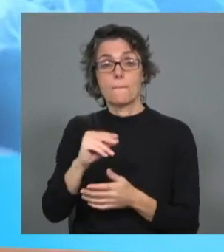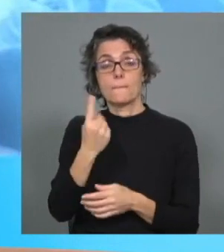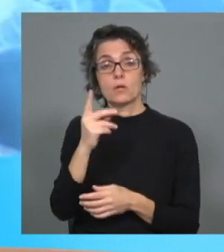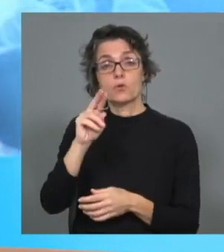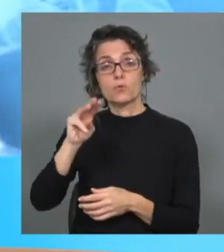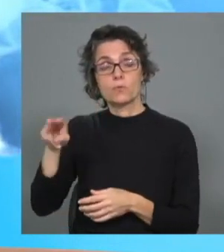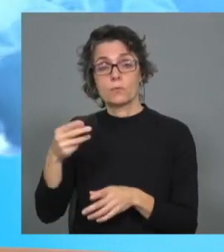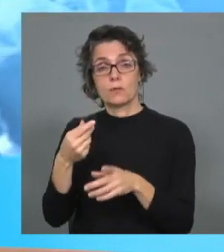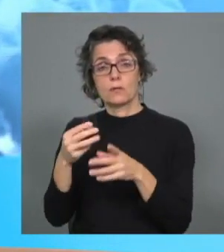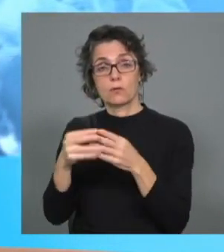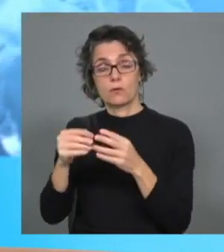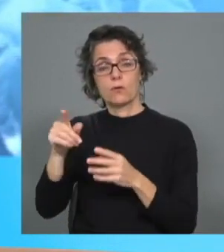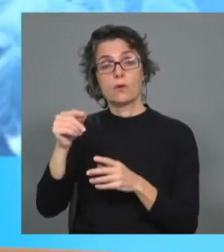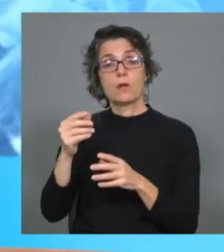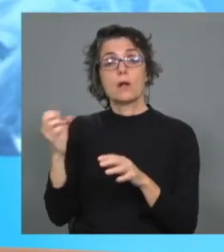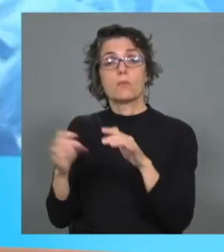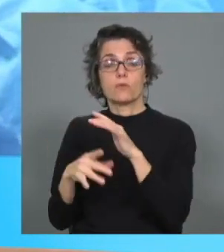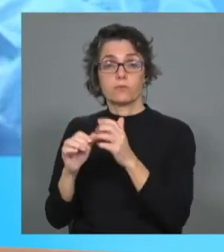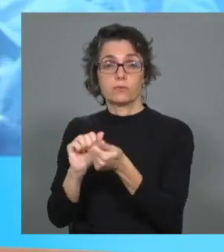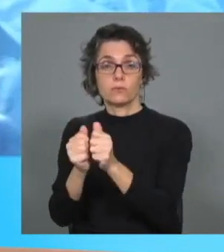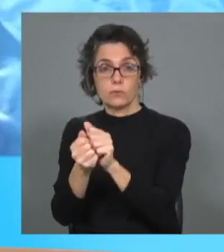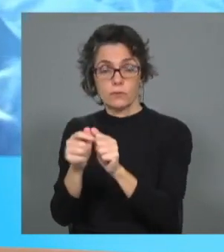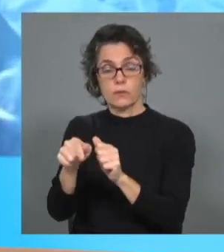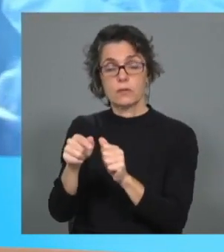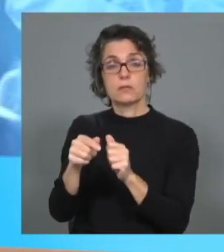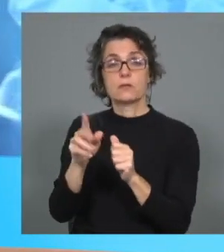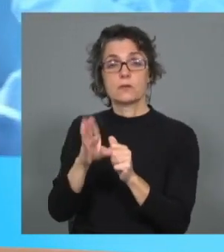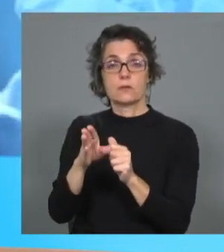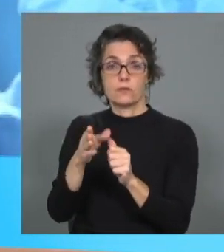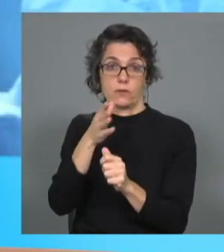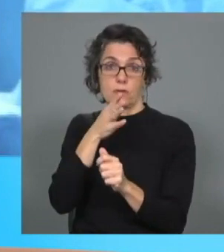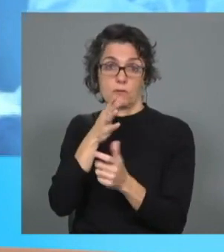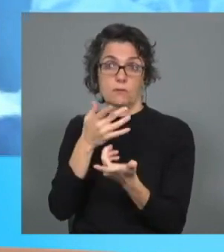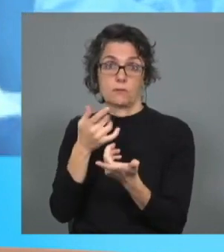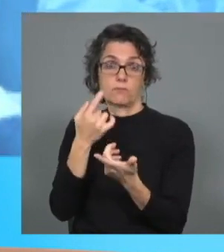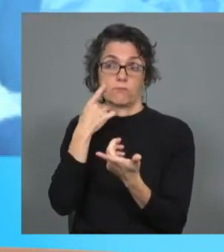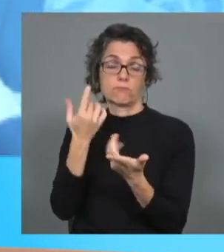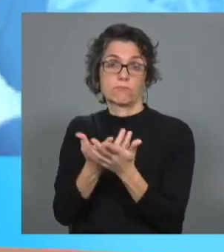para o Fundo de Adaptação, o que é algo que recebemos a notícia com agrado.